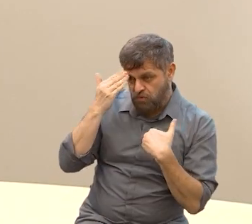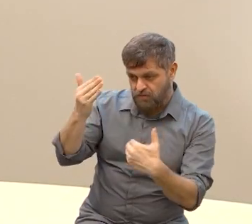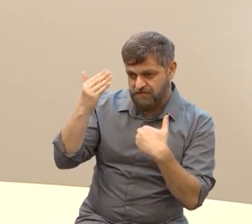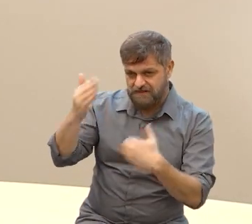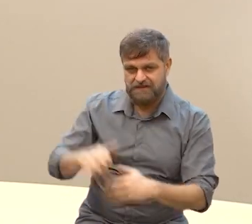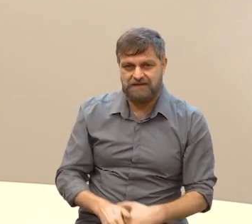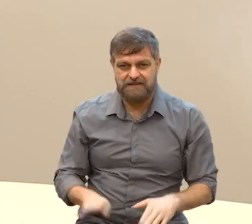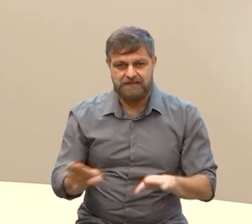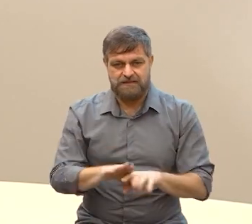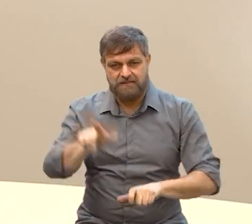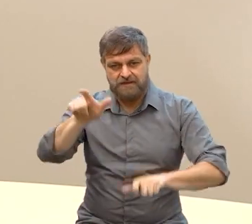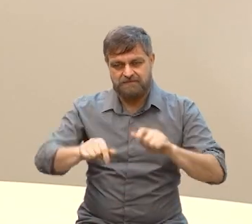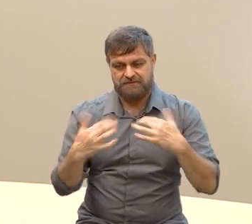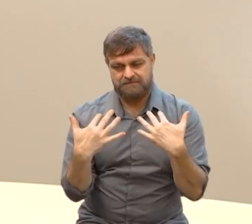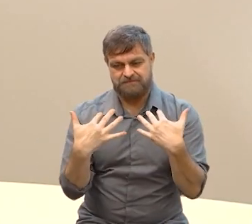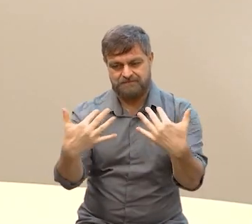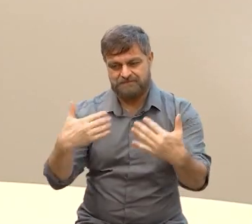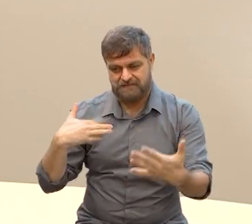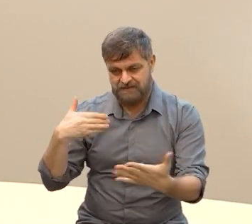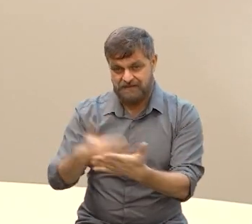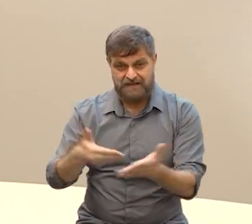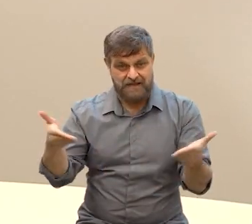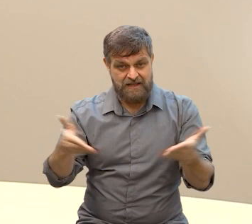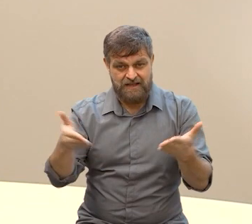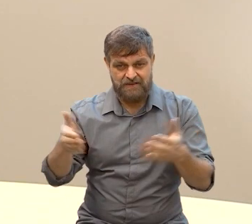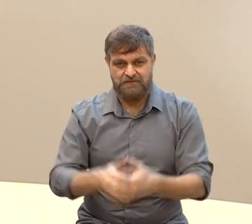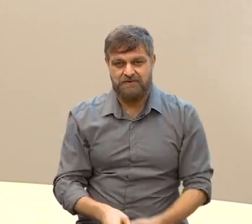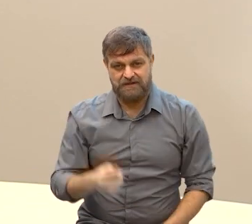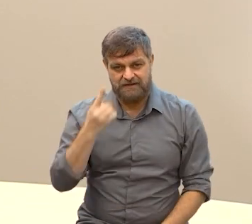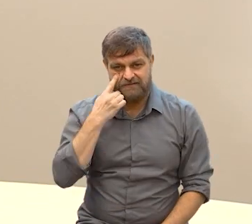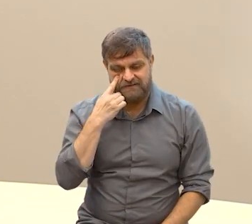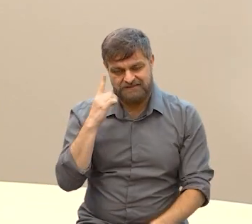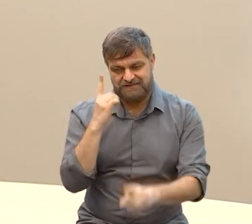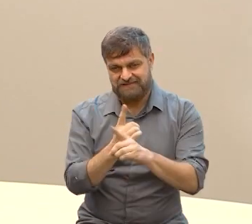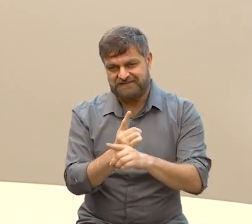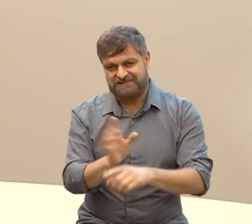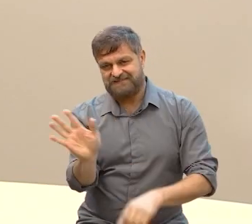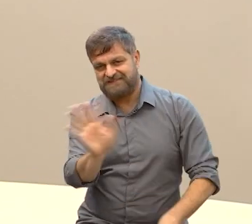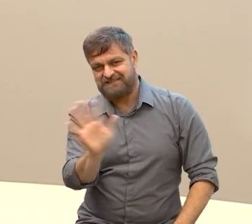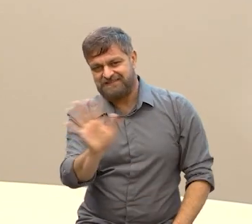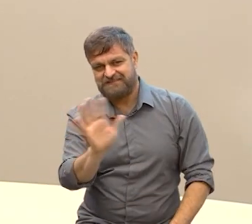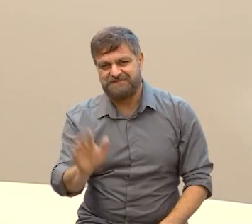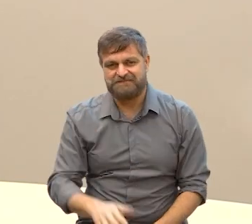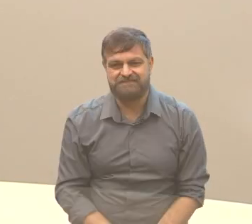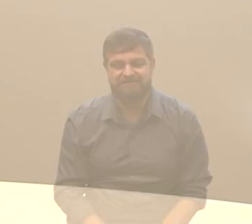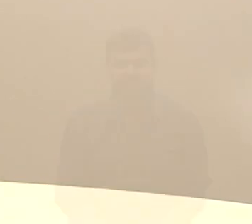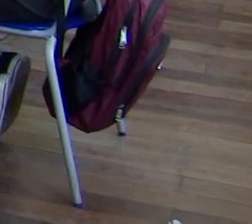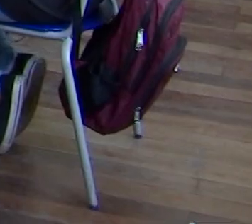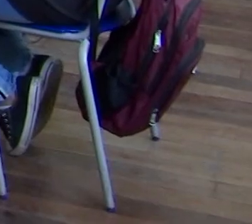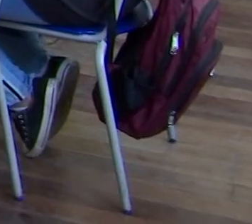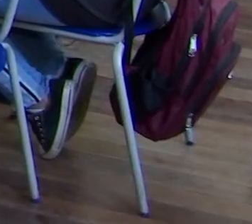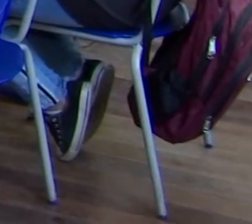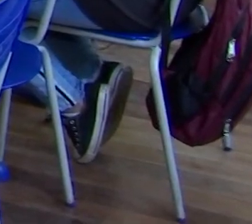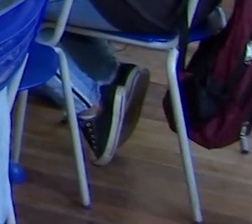muito obrigada a você também que ficou até agora com a gente. Até nosso próximo encontro. Tchau!